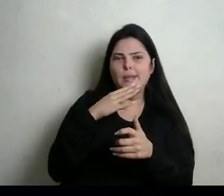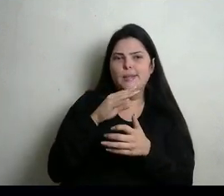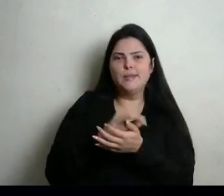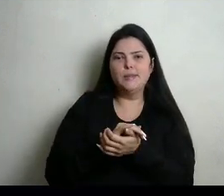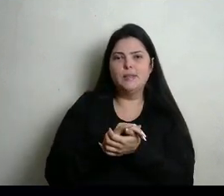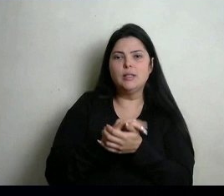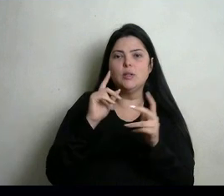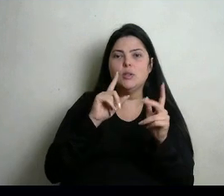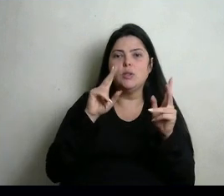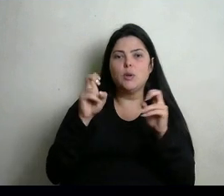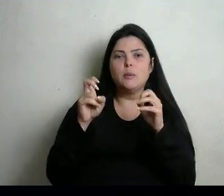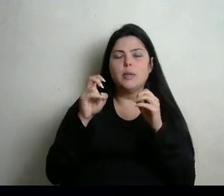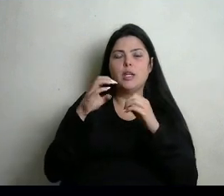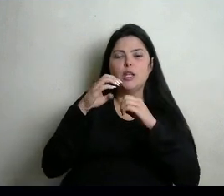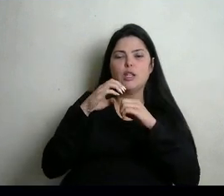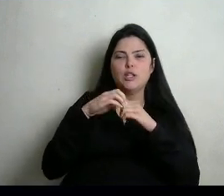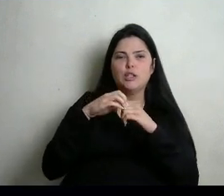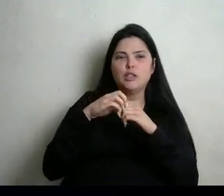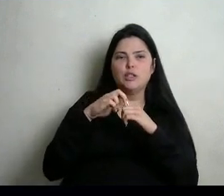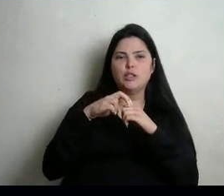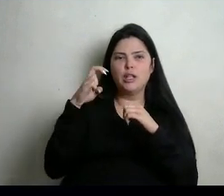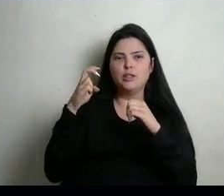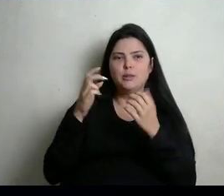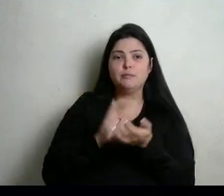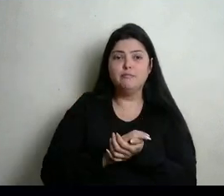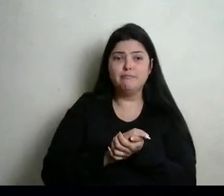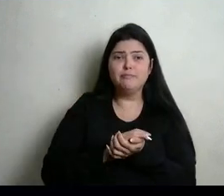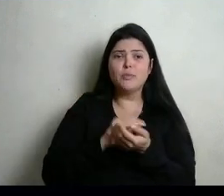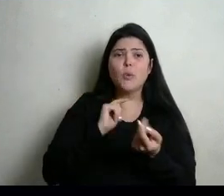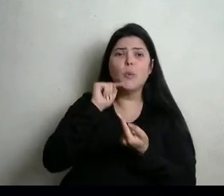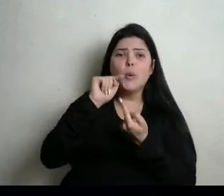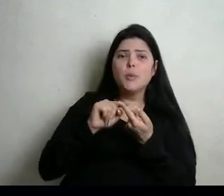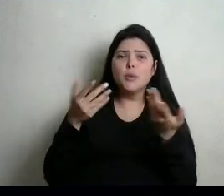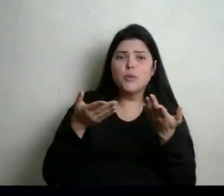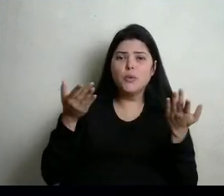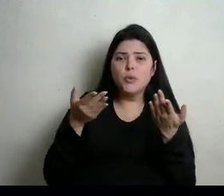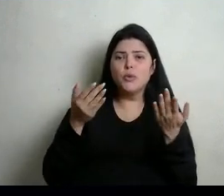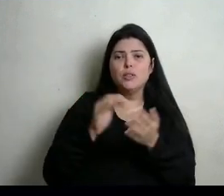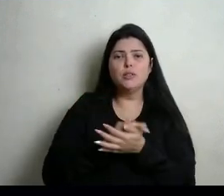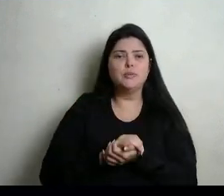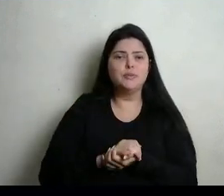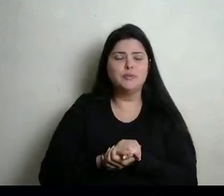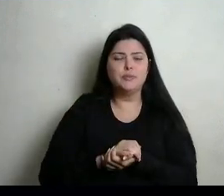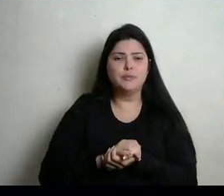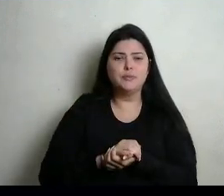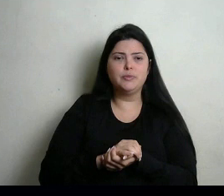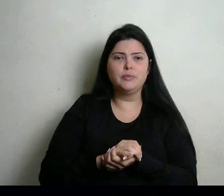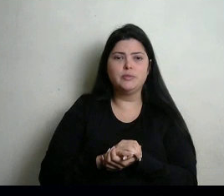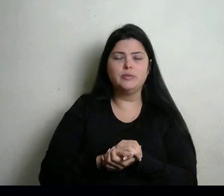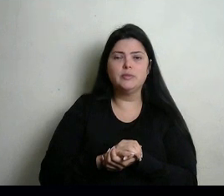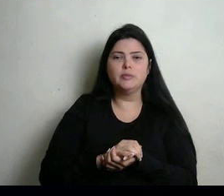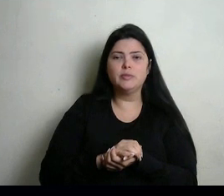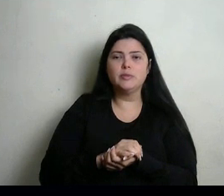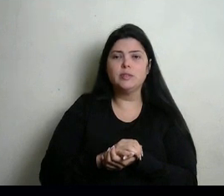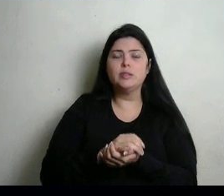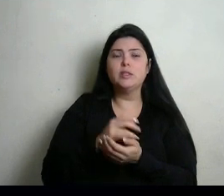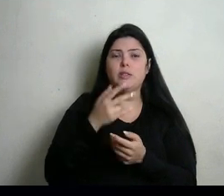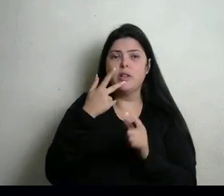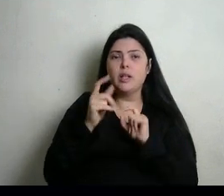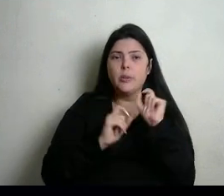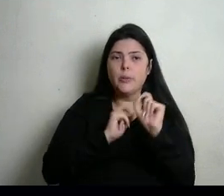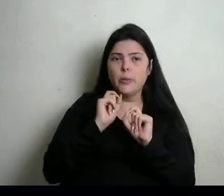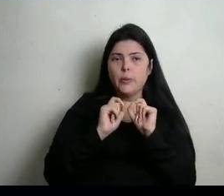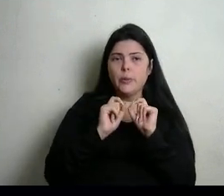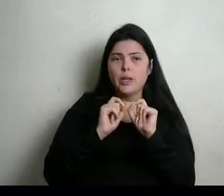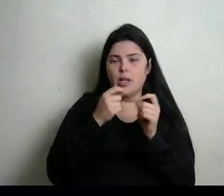chat GPT. Mas qual é a minha missão aqui hoje? Qual é a minha meta? A minha meta é tirar um pouquinho das crenças que a